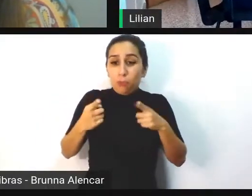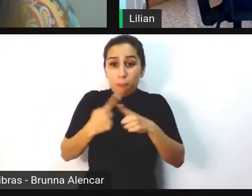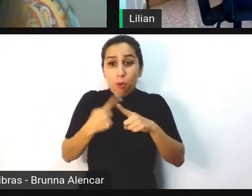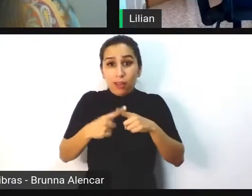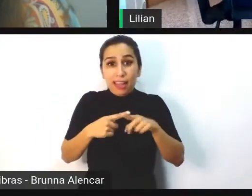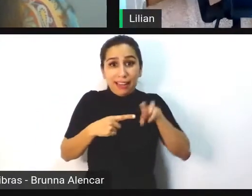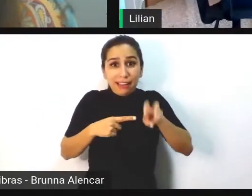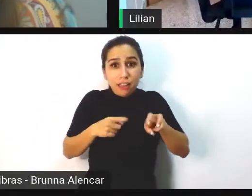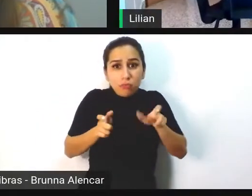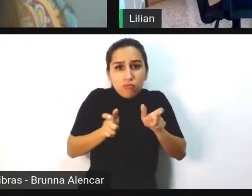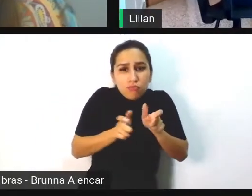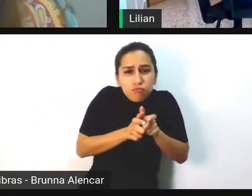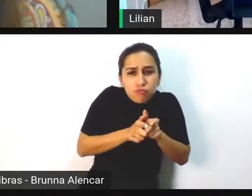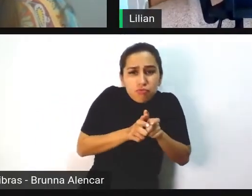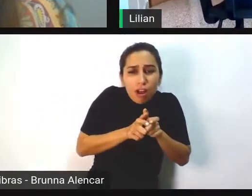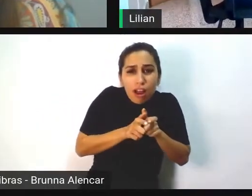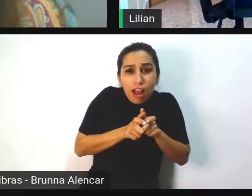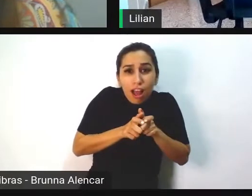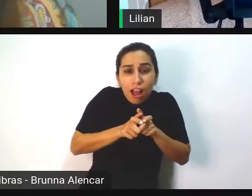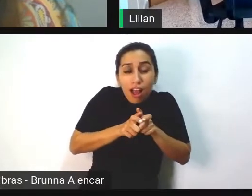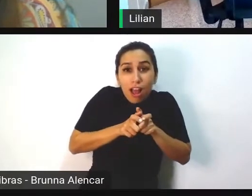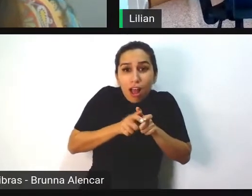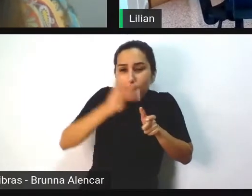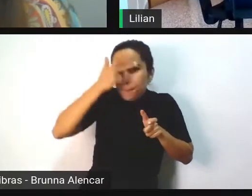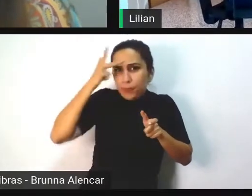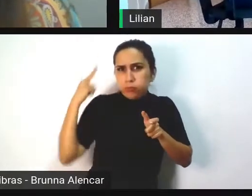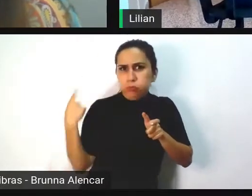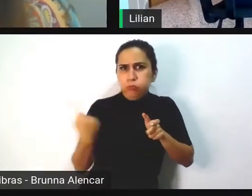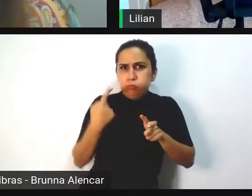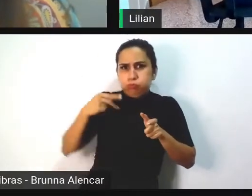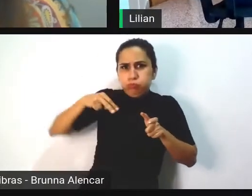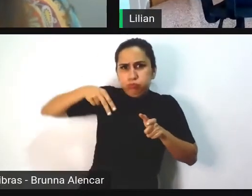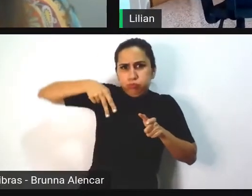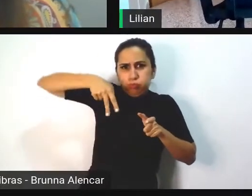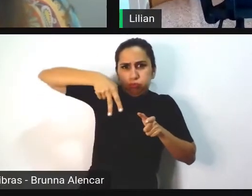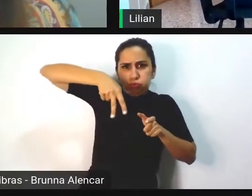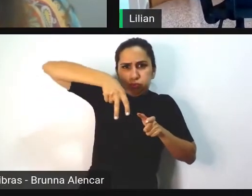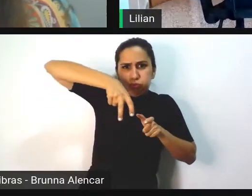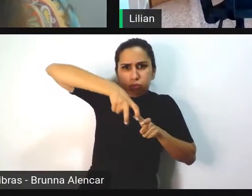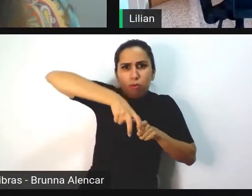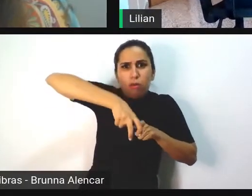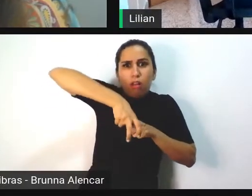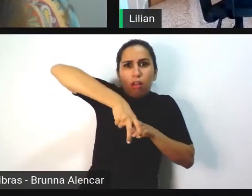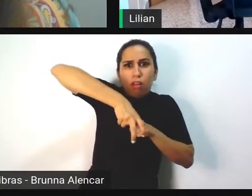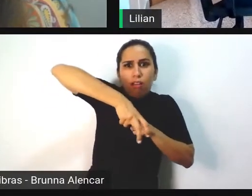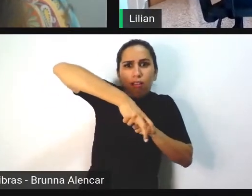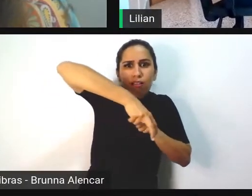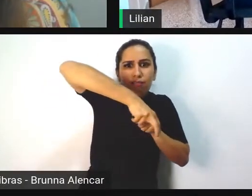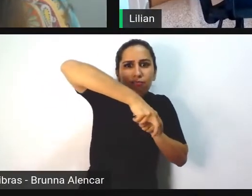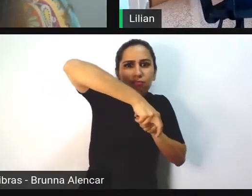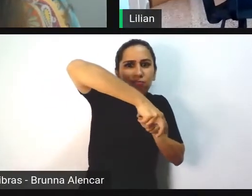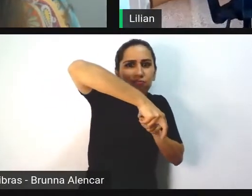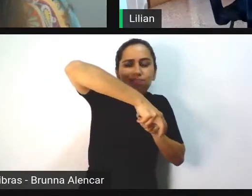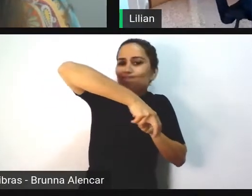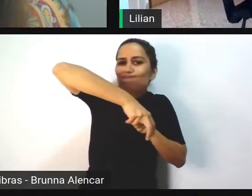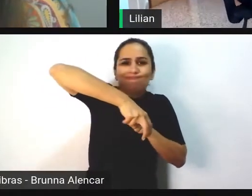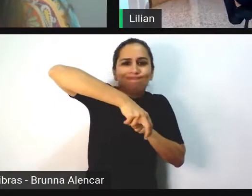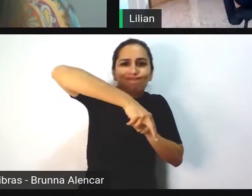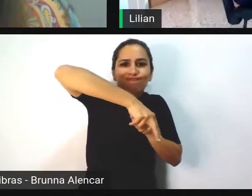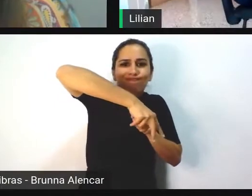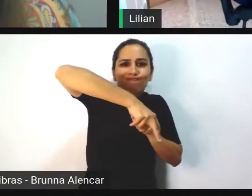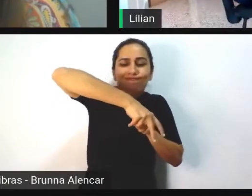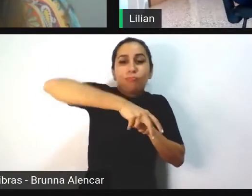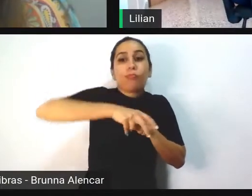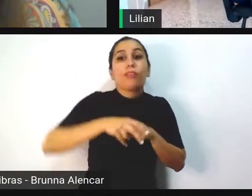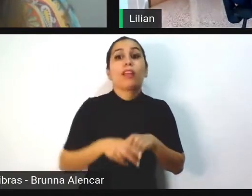é mais fácil eu manter o tronco inclinado, né, e não adotar uma boa postura. Quando eu